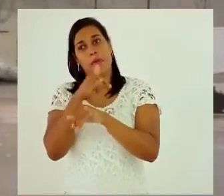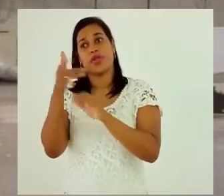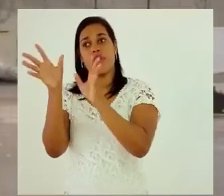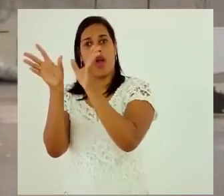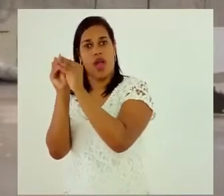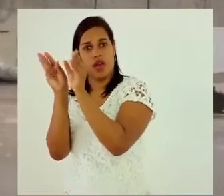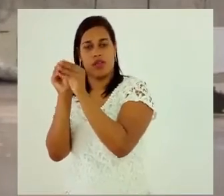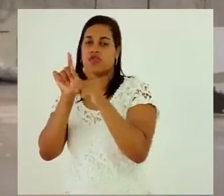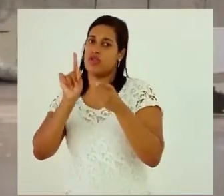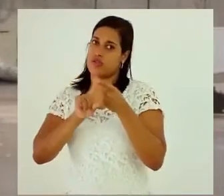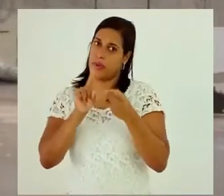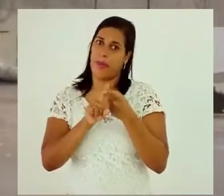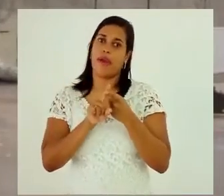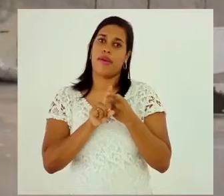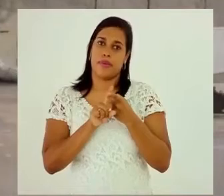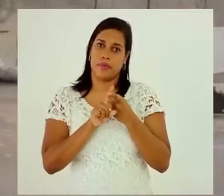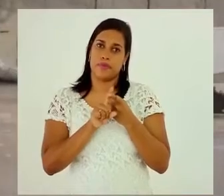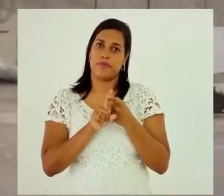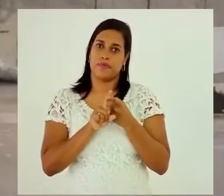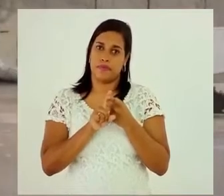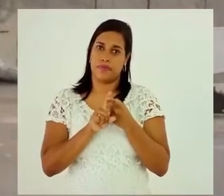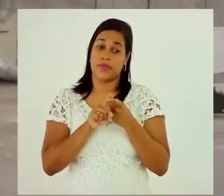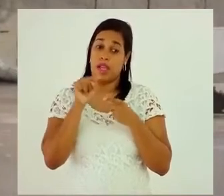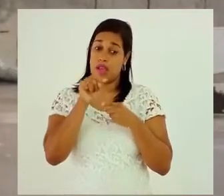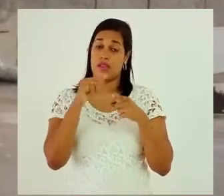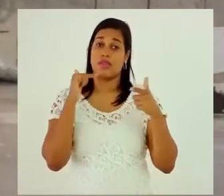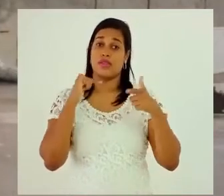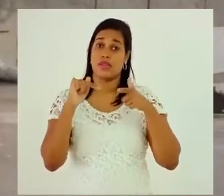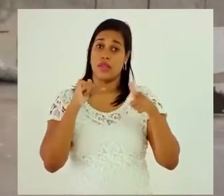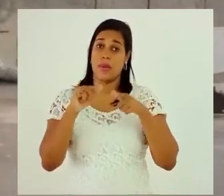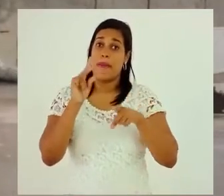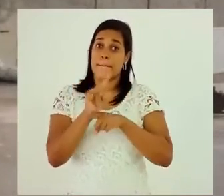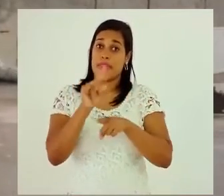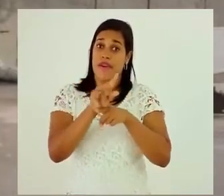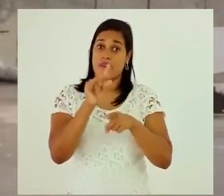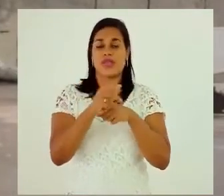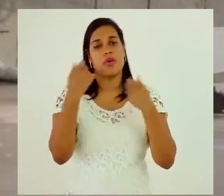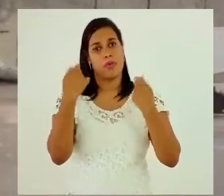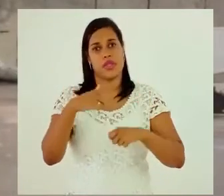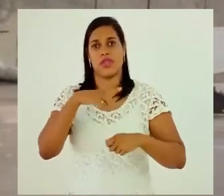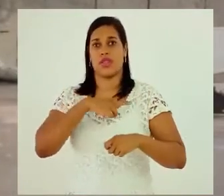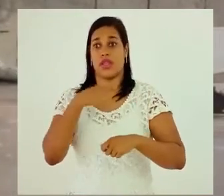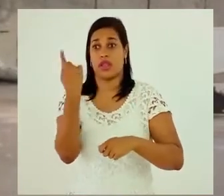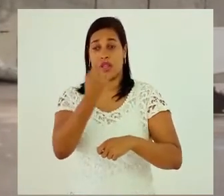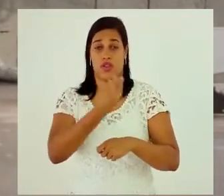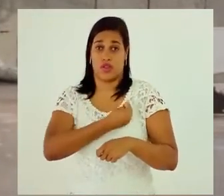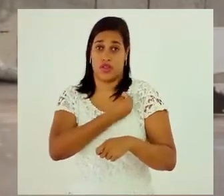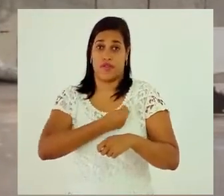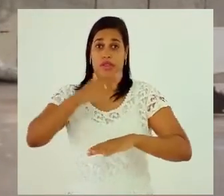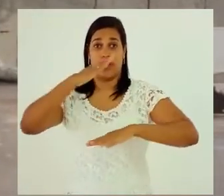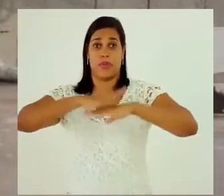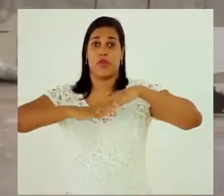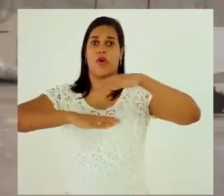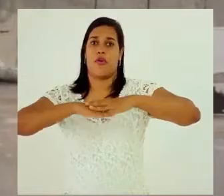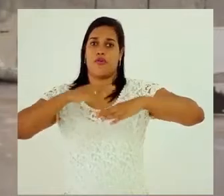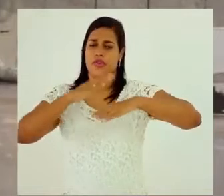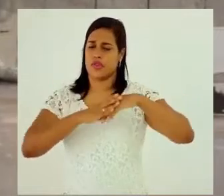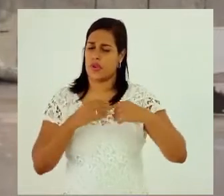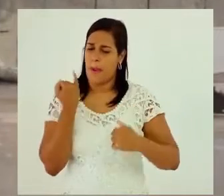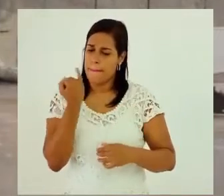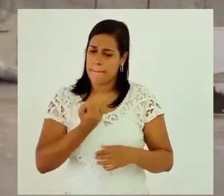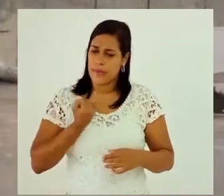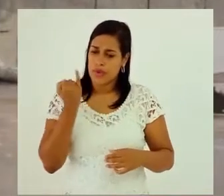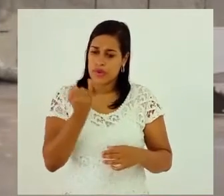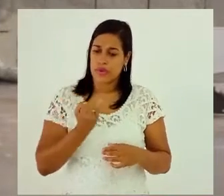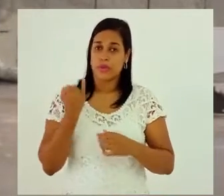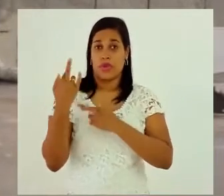dessa parte aí. Então são essas ações preventivas que a gente vai ter na nossa vida profissional técnica, que é de fundamental importância